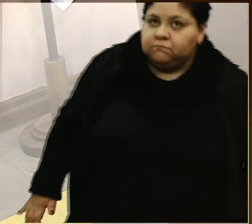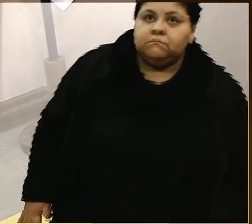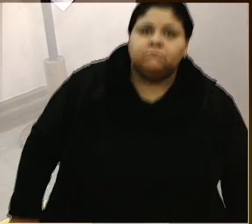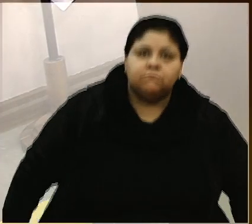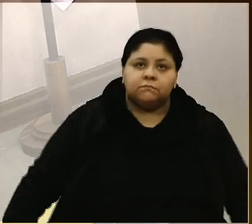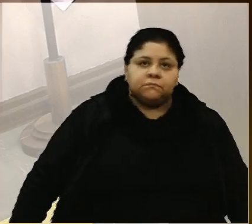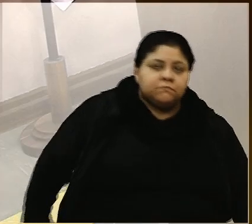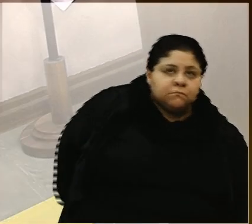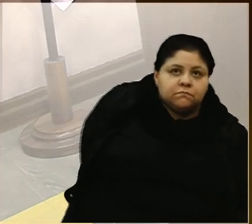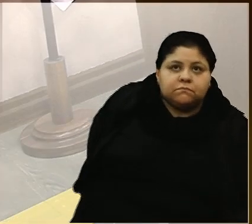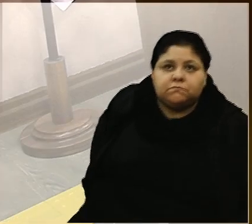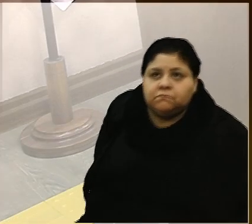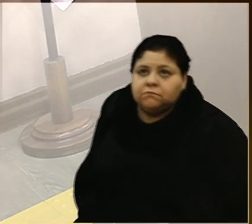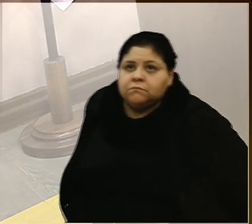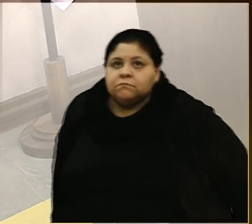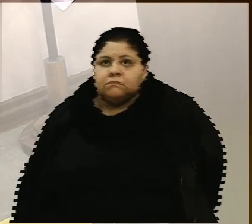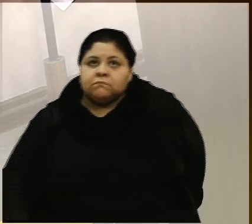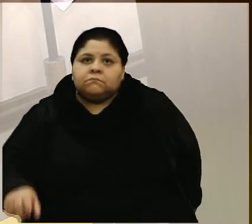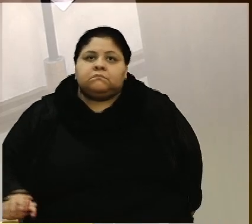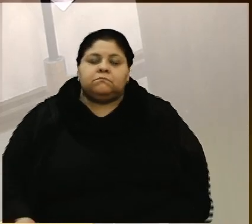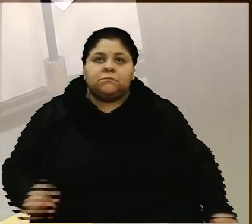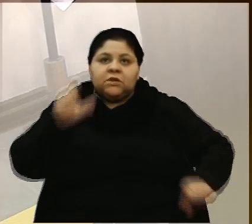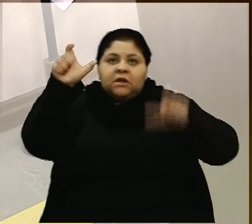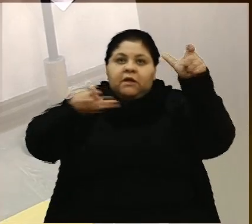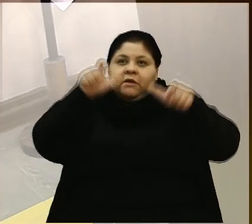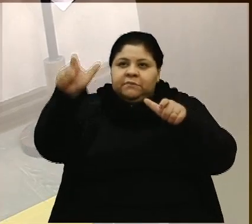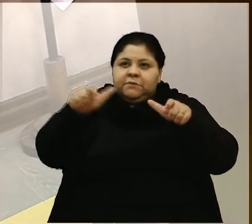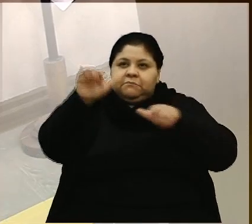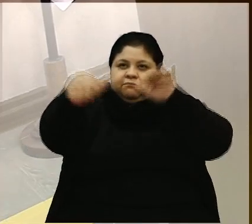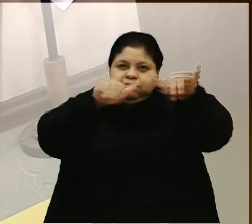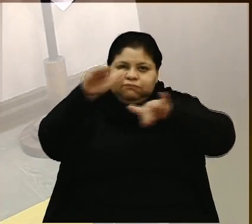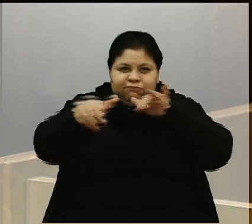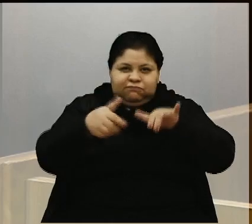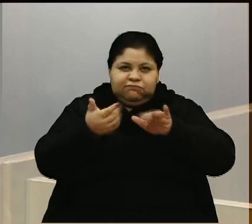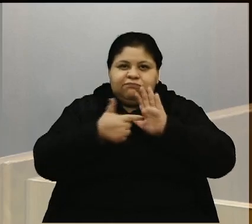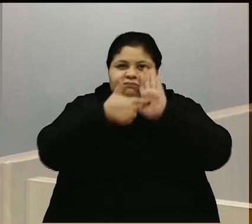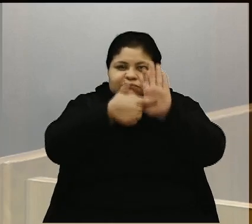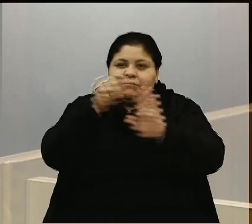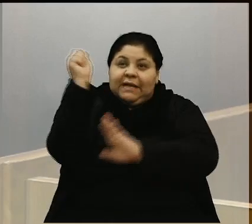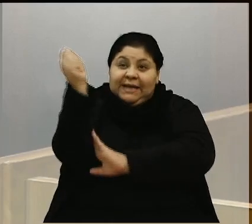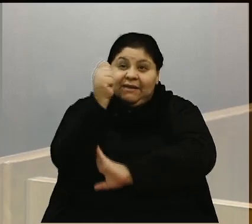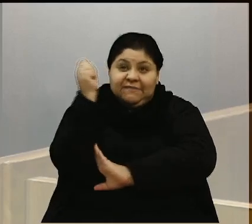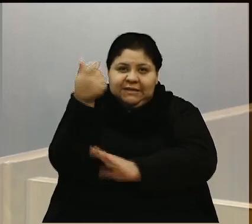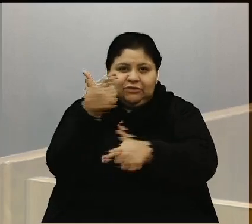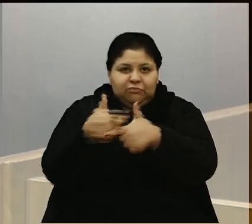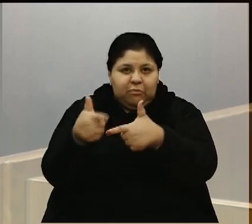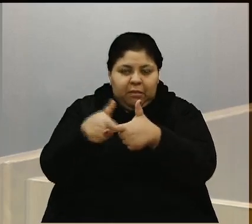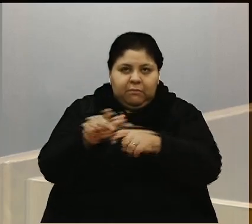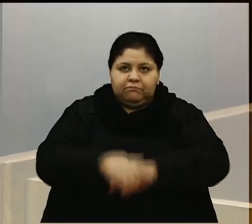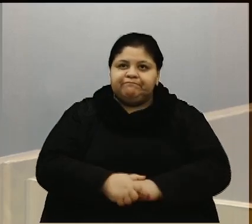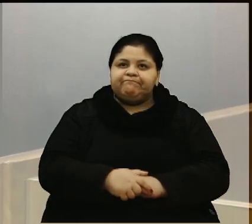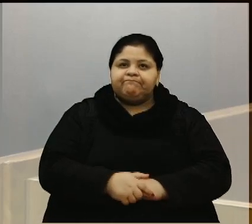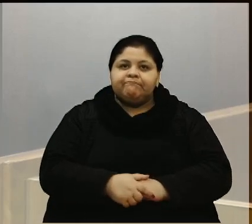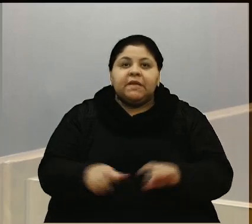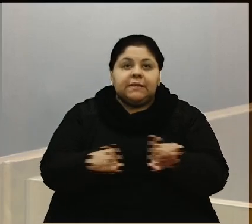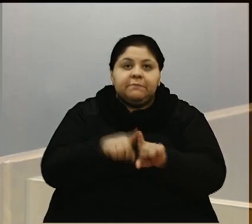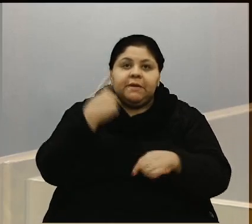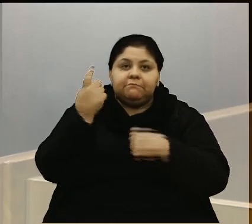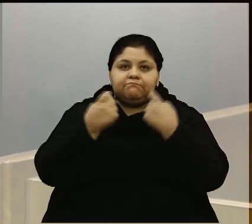alertando, né? A gente resolveu ir até lá para fazer essas imagens e mostrar a gravidade da situação. Outra que nos preocupa